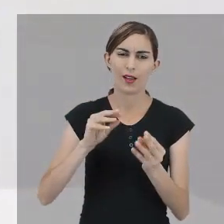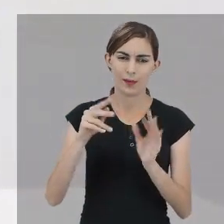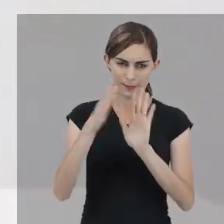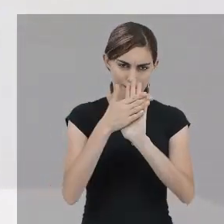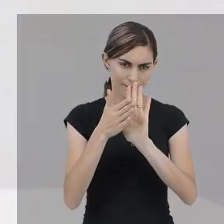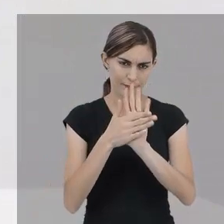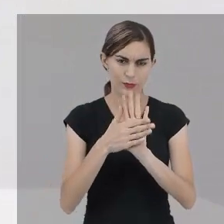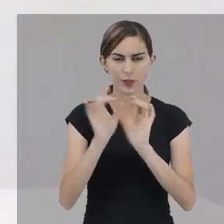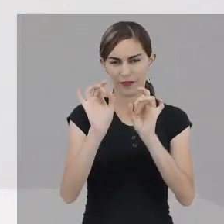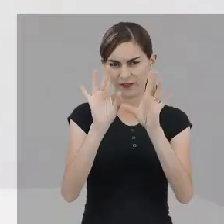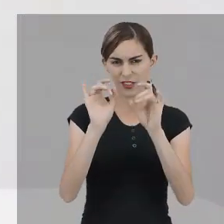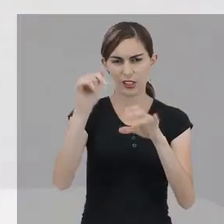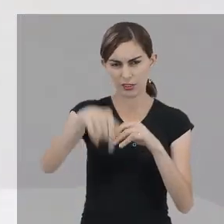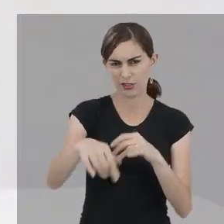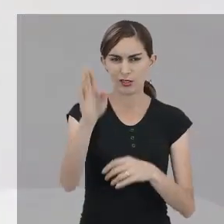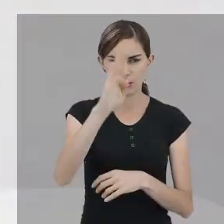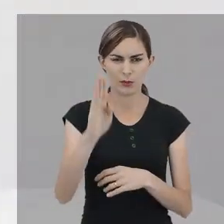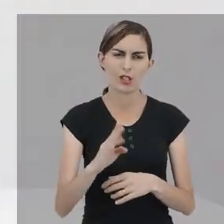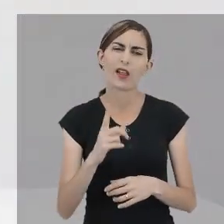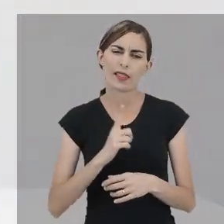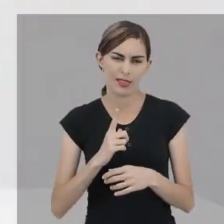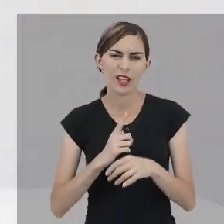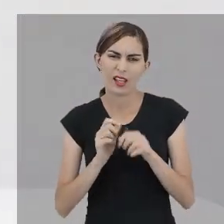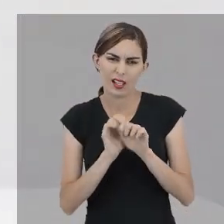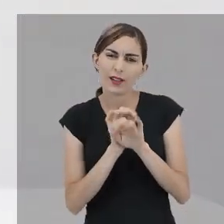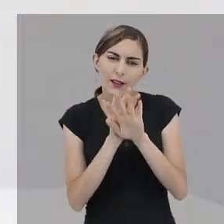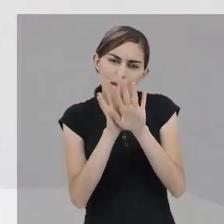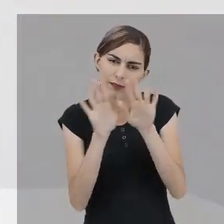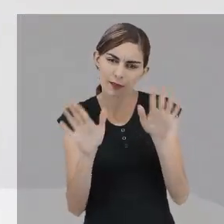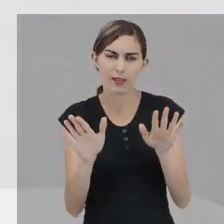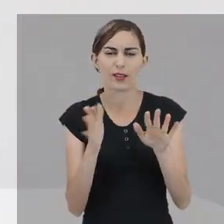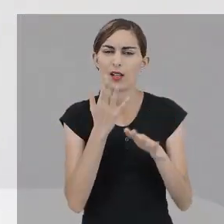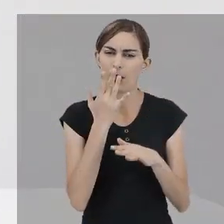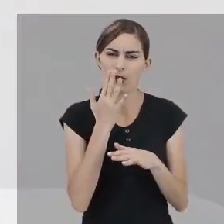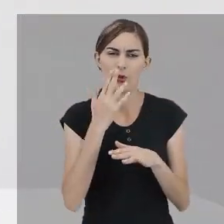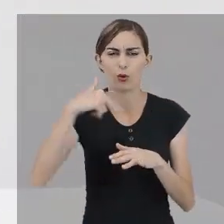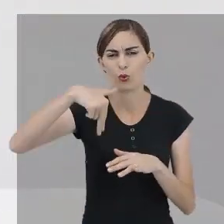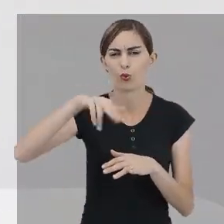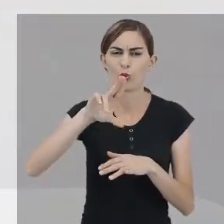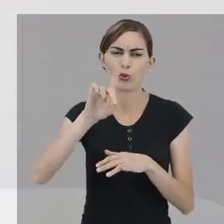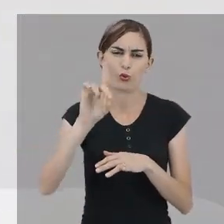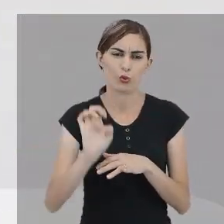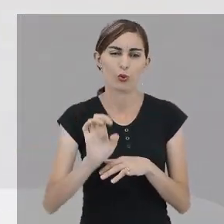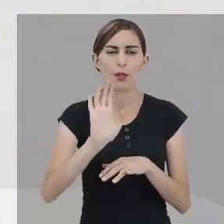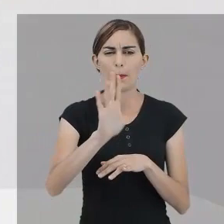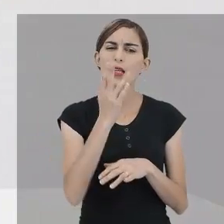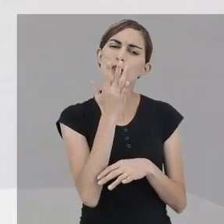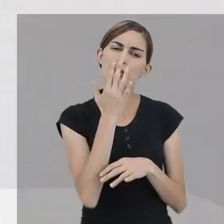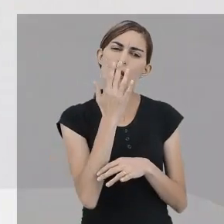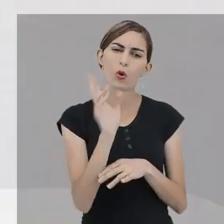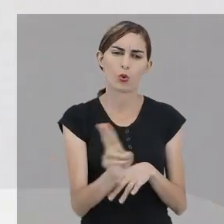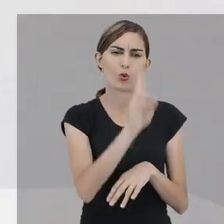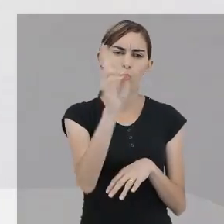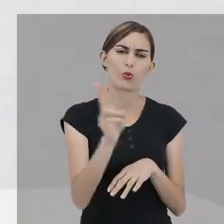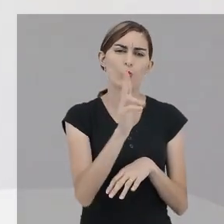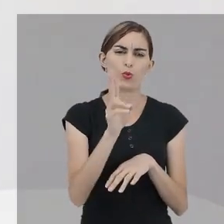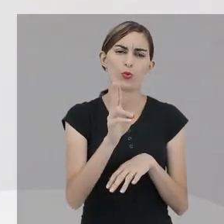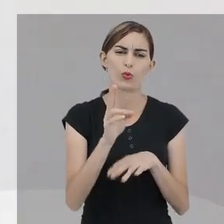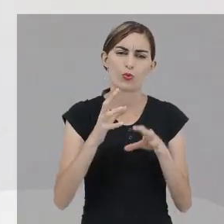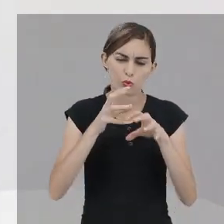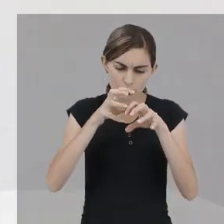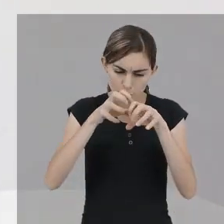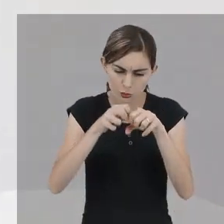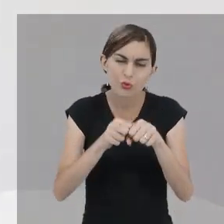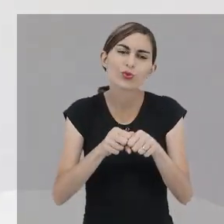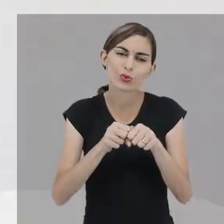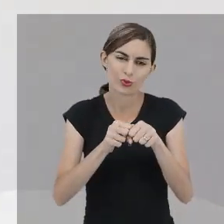proposta que é vendida aqui no Brasil, até tem um tom mais clarinho, mas a cor que nós estávamos usando é um tom